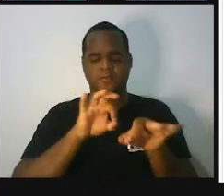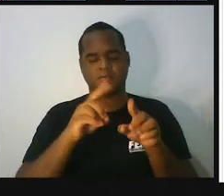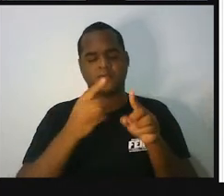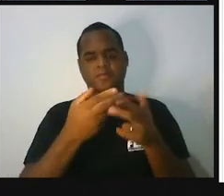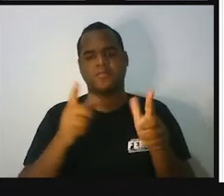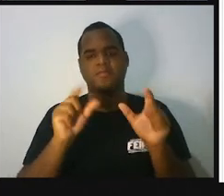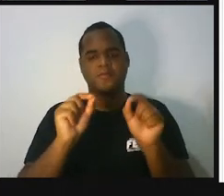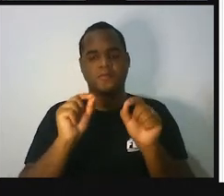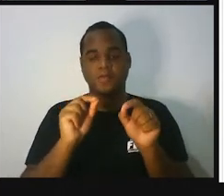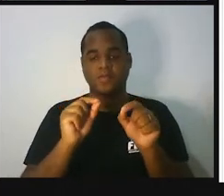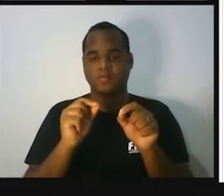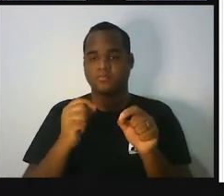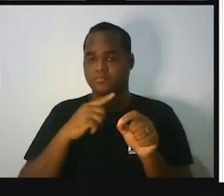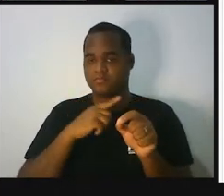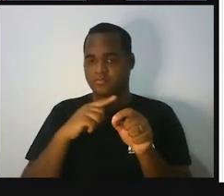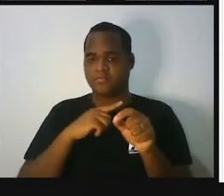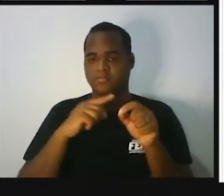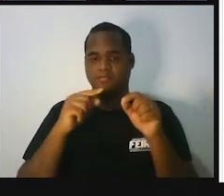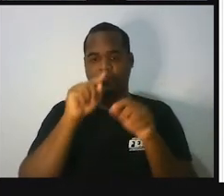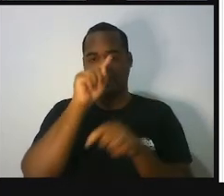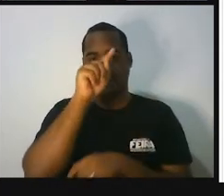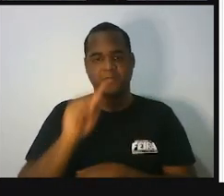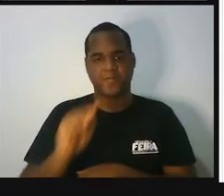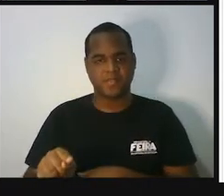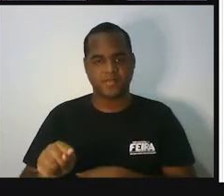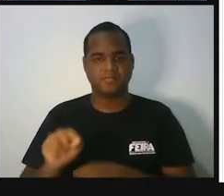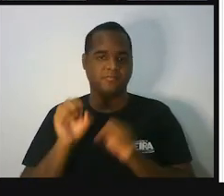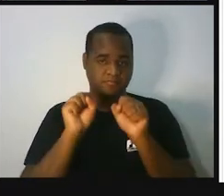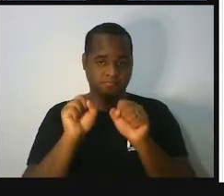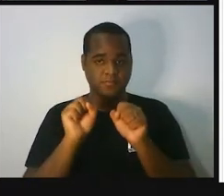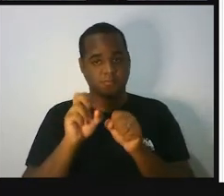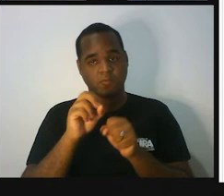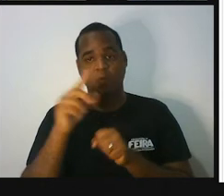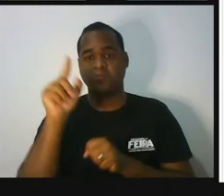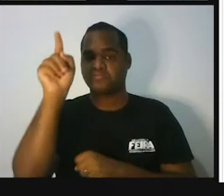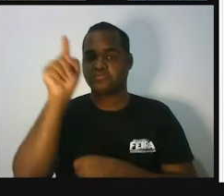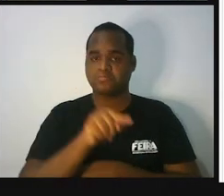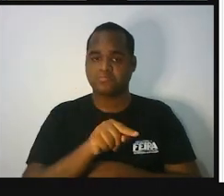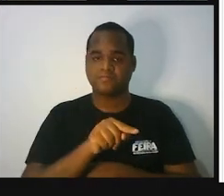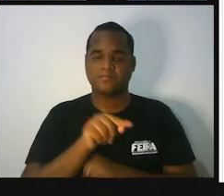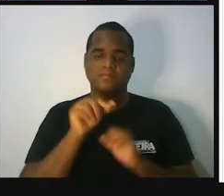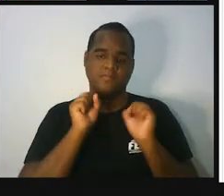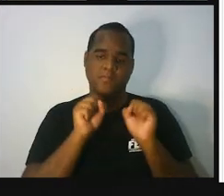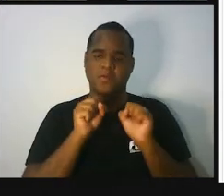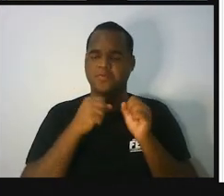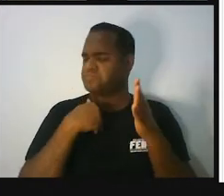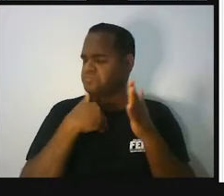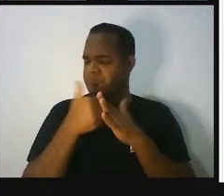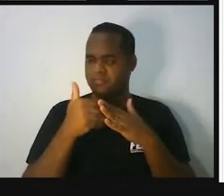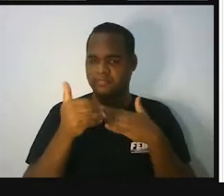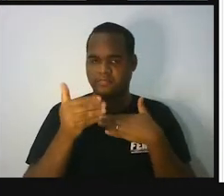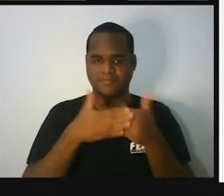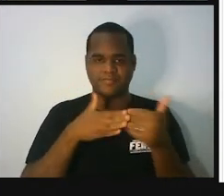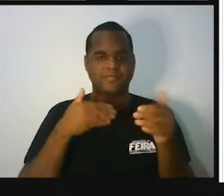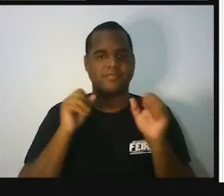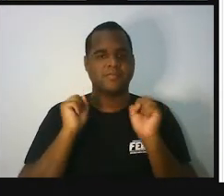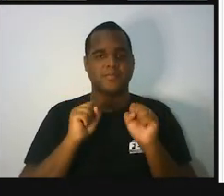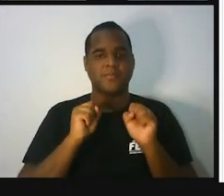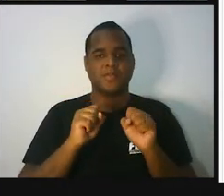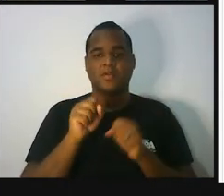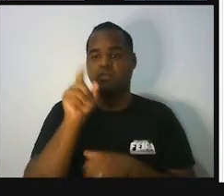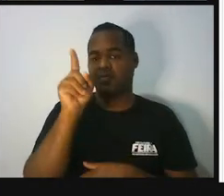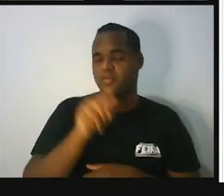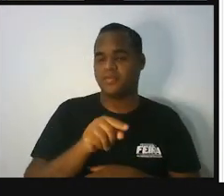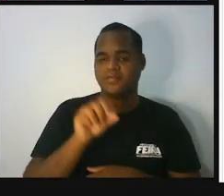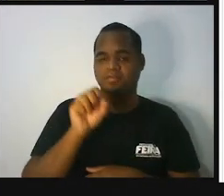Eu fiz aqui uma diagonal no quadrado. Pode ser essa ou pode ser a outra aqui, ó. Tanto faz, certo? Poderia ser essa